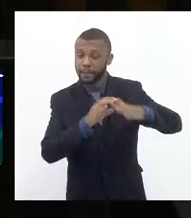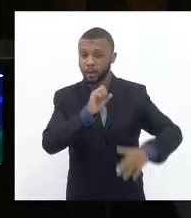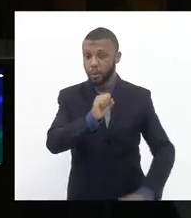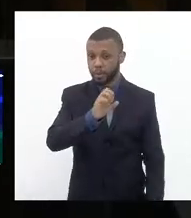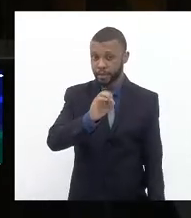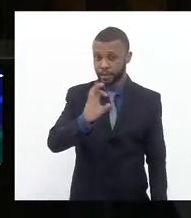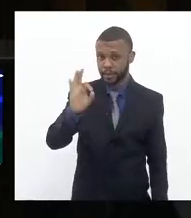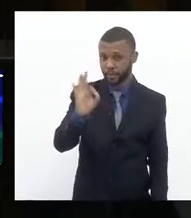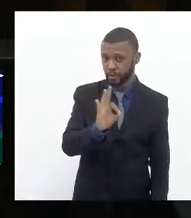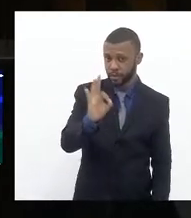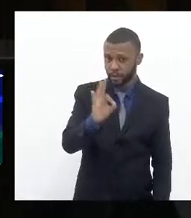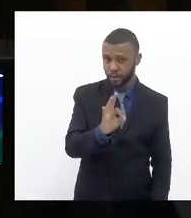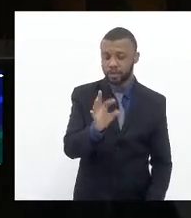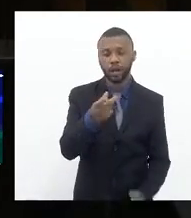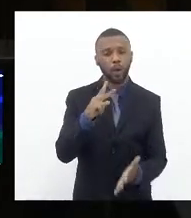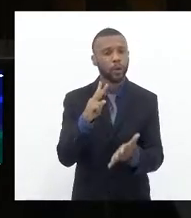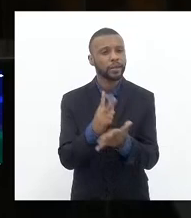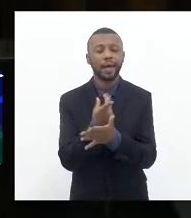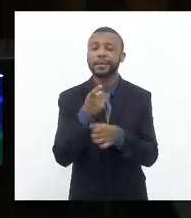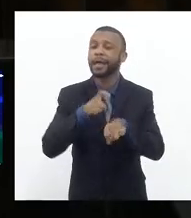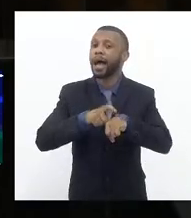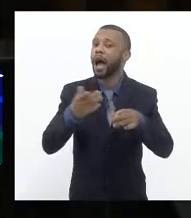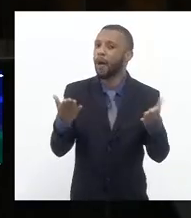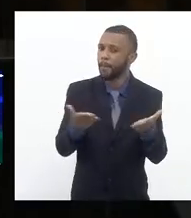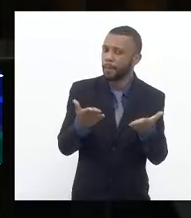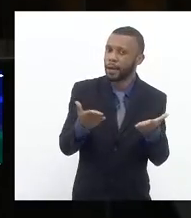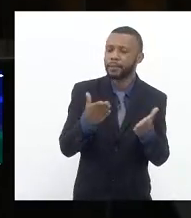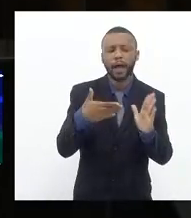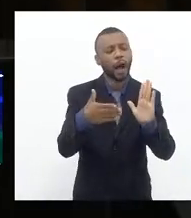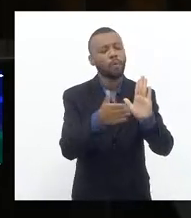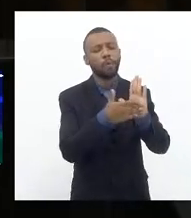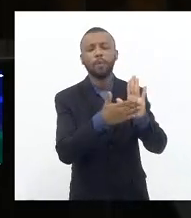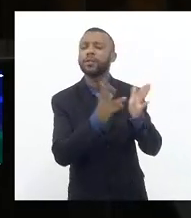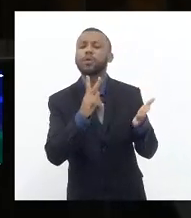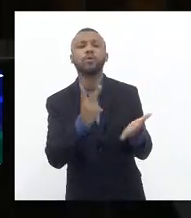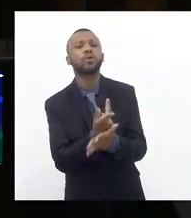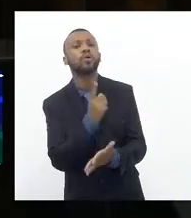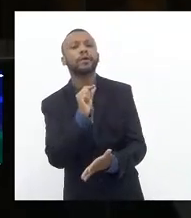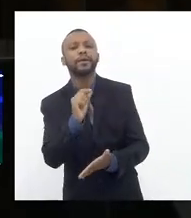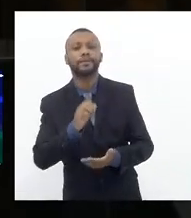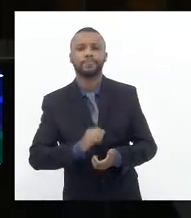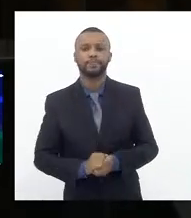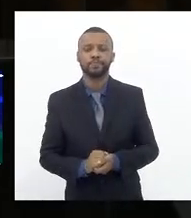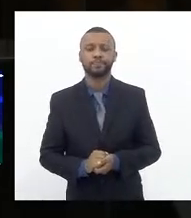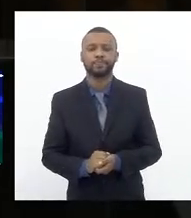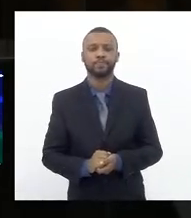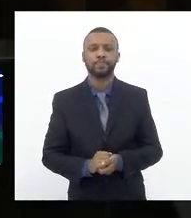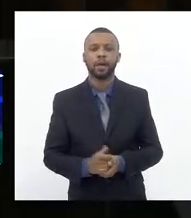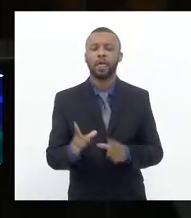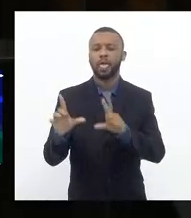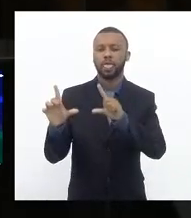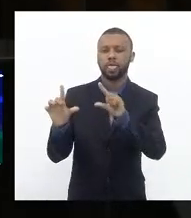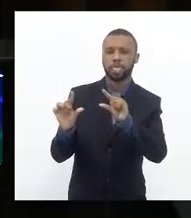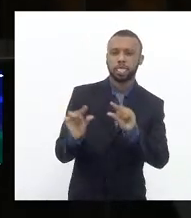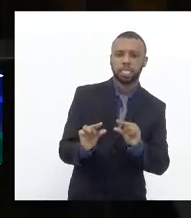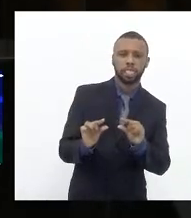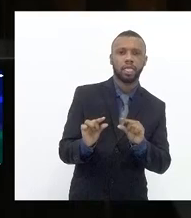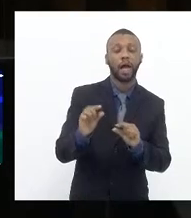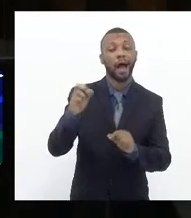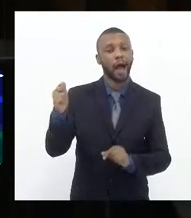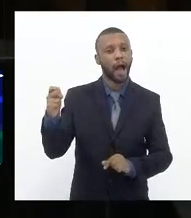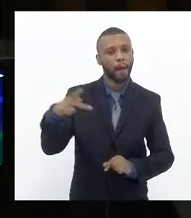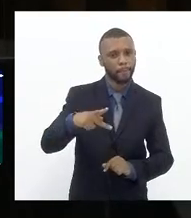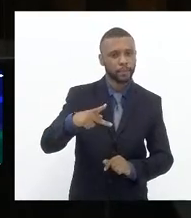atualmente, o que ela está se propondo a fazer? Achatar ainda mais as